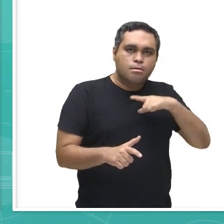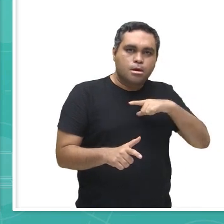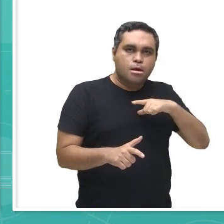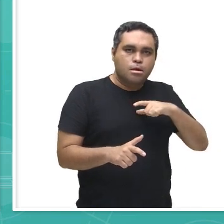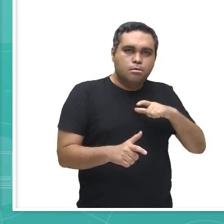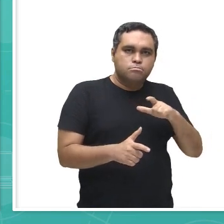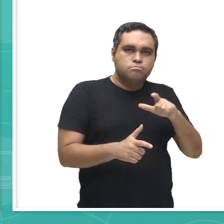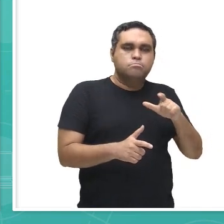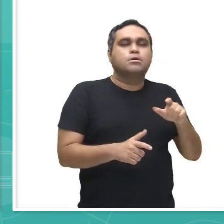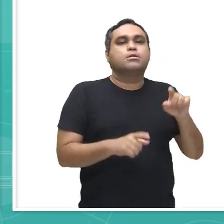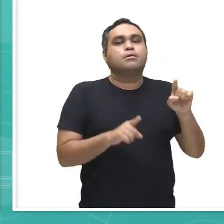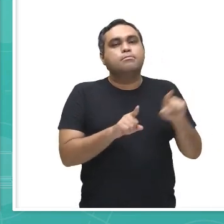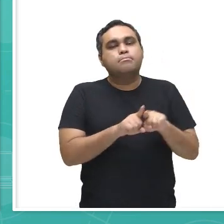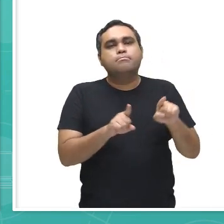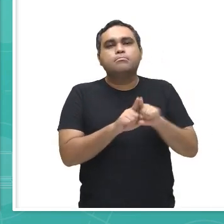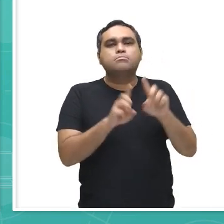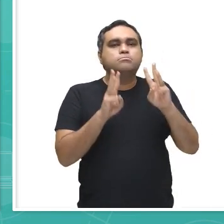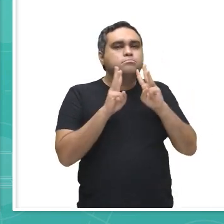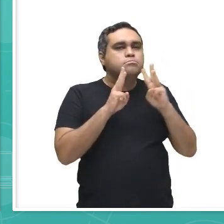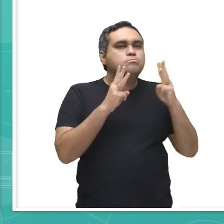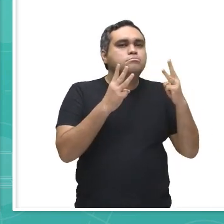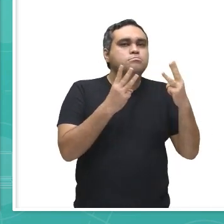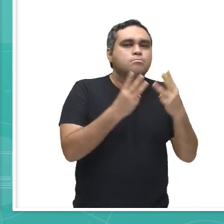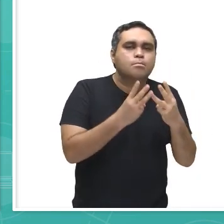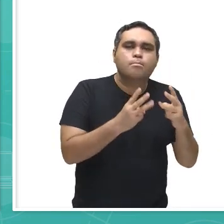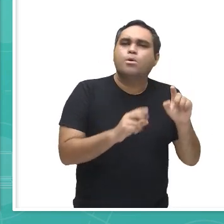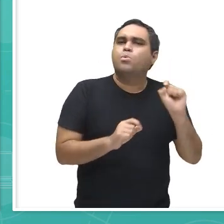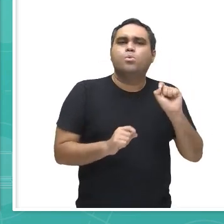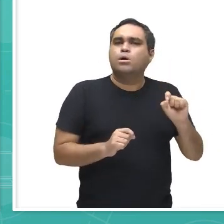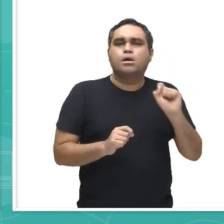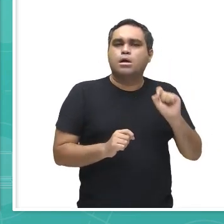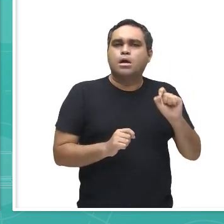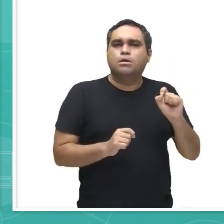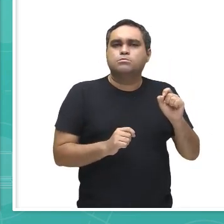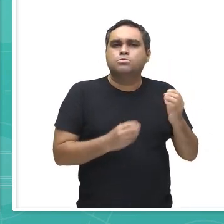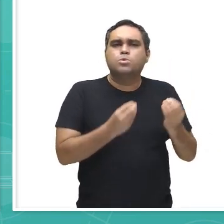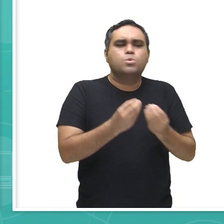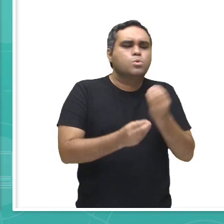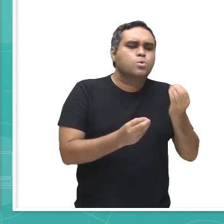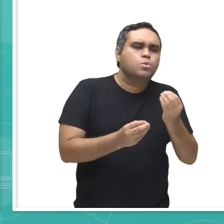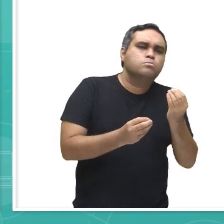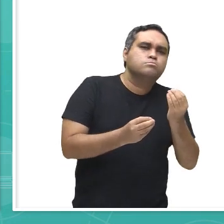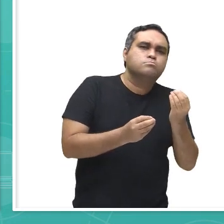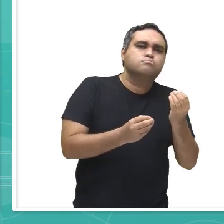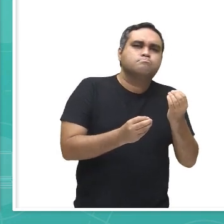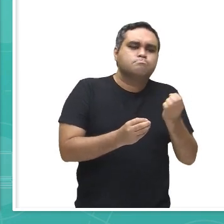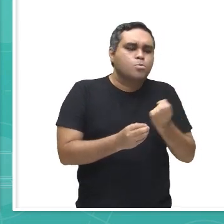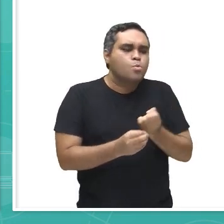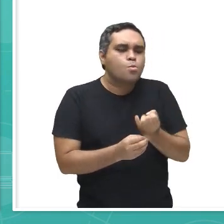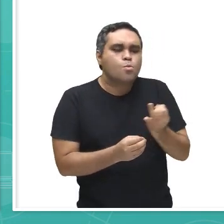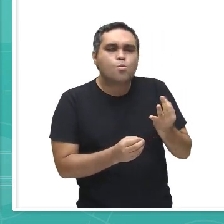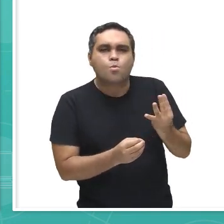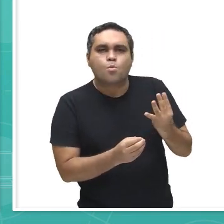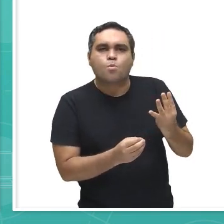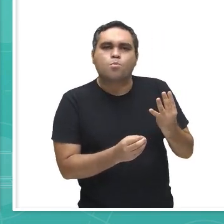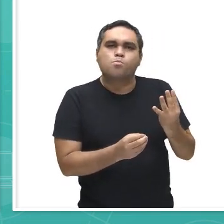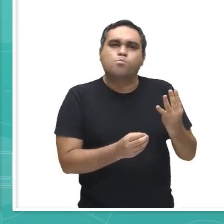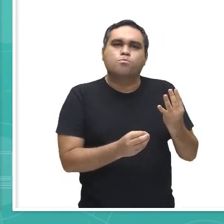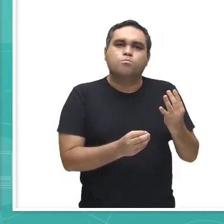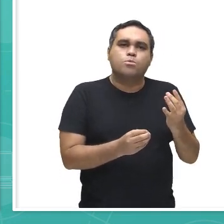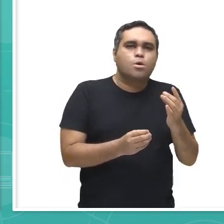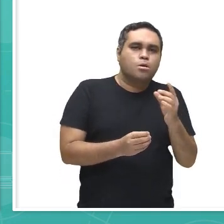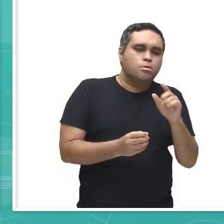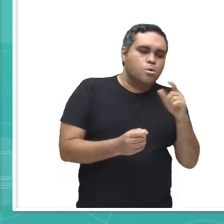que é essa massa, como ela consegue ser quantificada e como é que pode ocupar um lugar no espaço, Para a